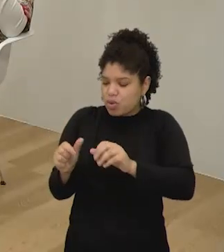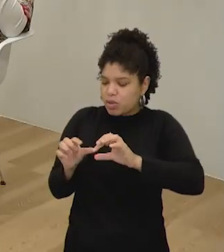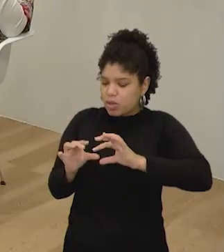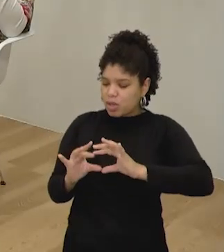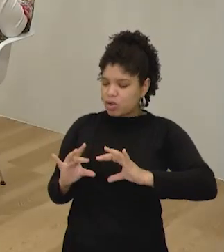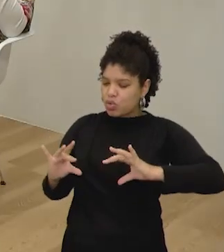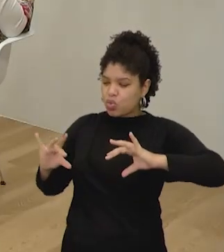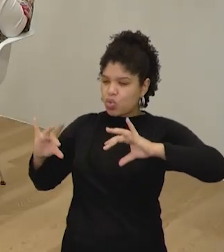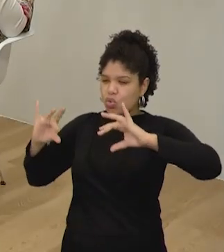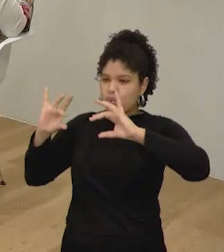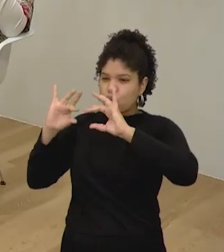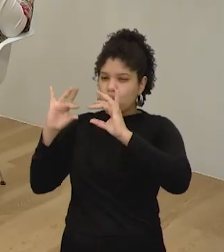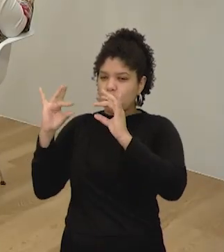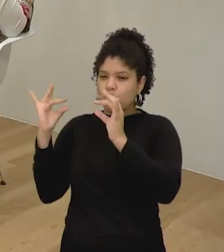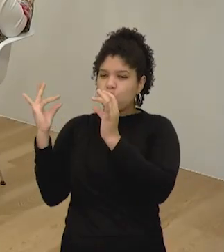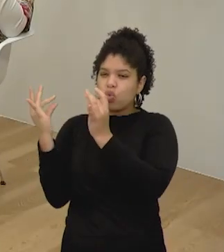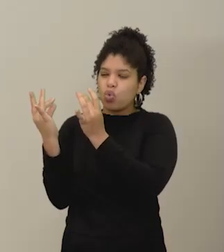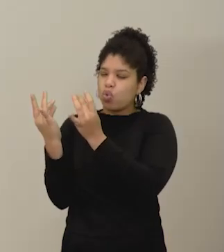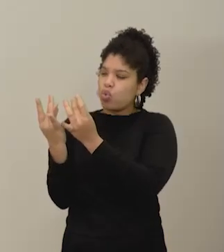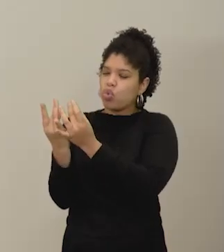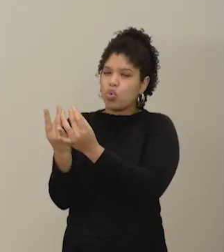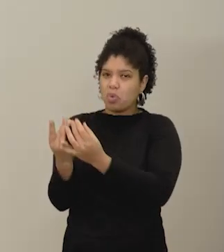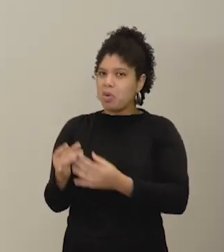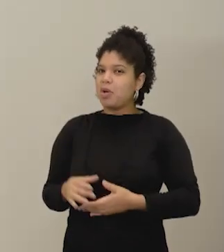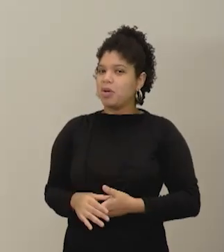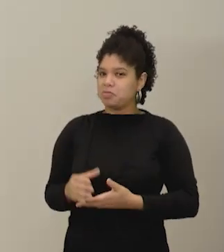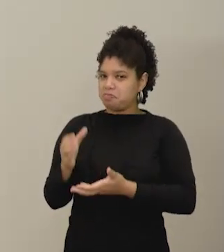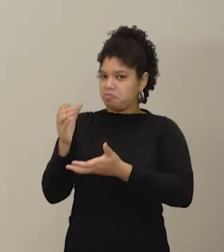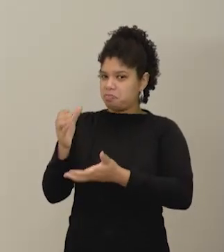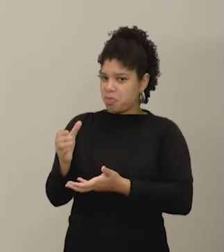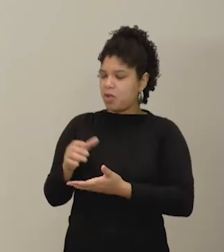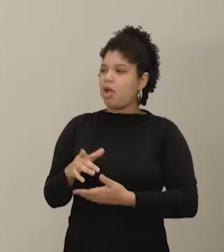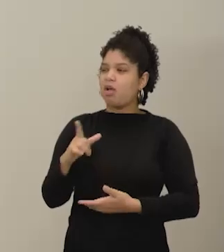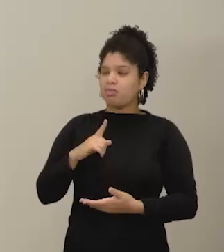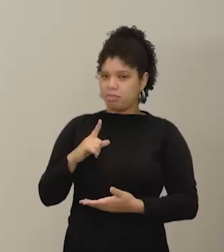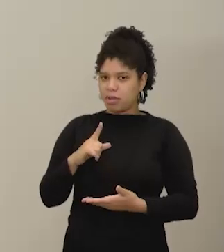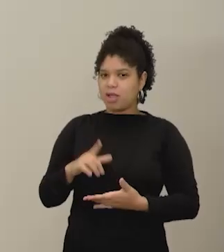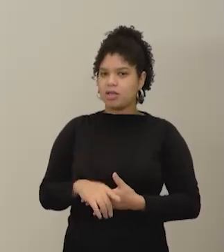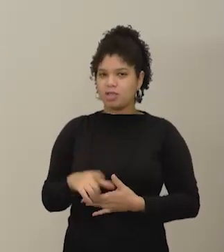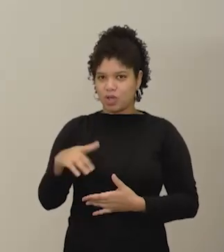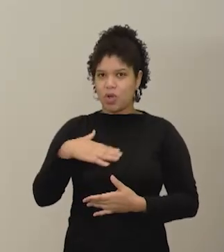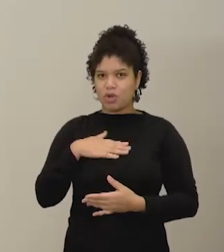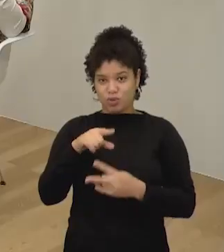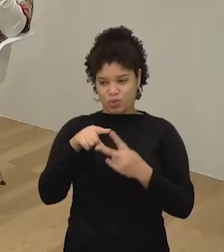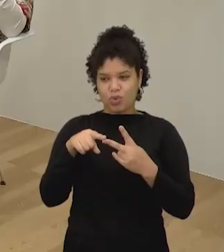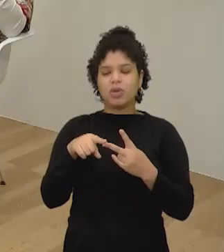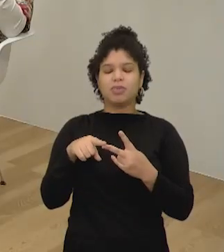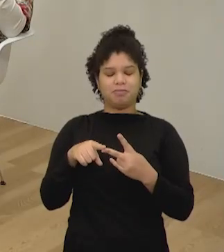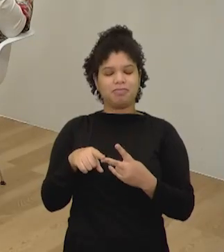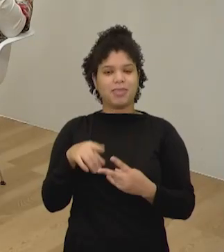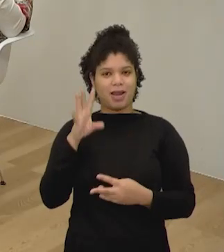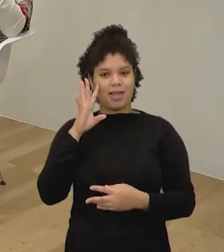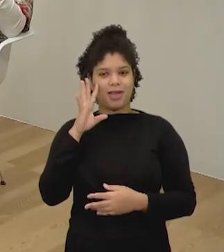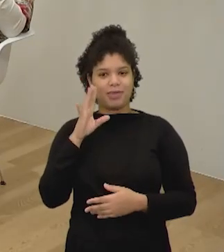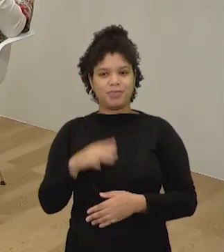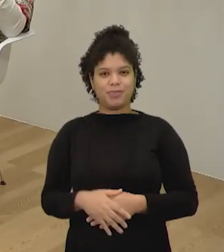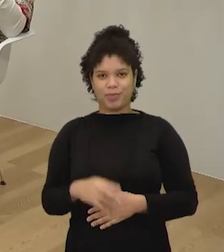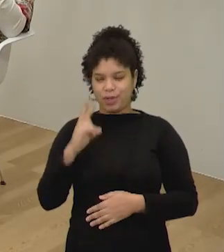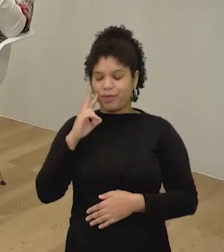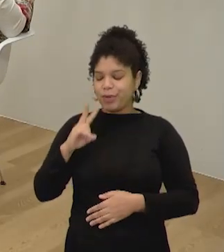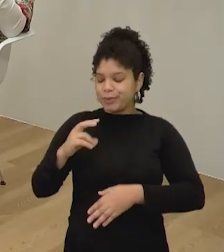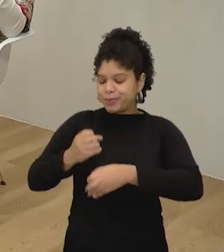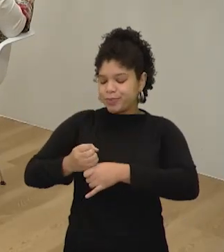aquela estética, Que tem desenho. que tem desenho. Então já falamos de duas modalidades Duas em uma só. modalidades. Aqui, ó, tá